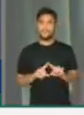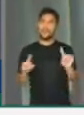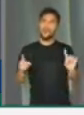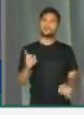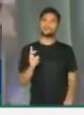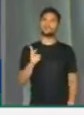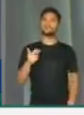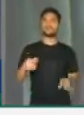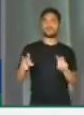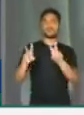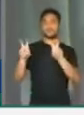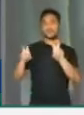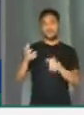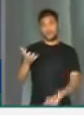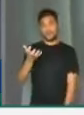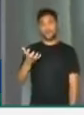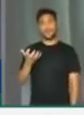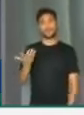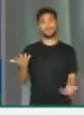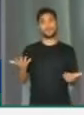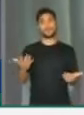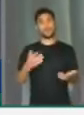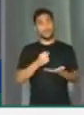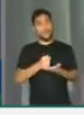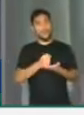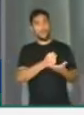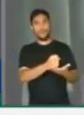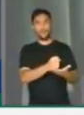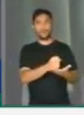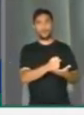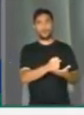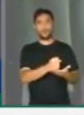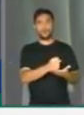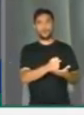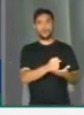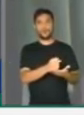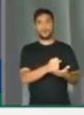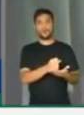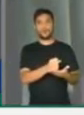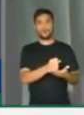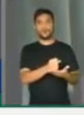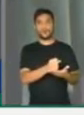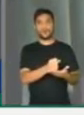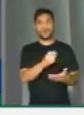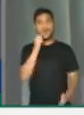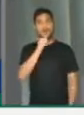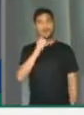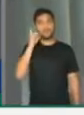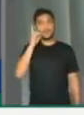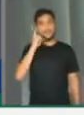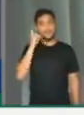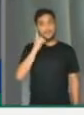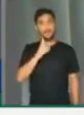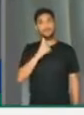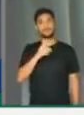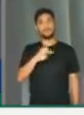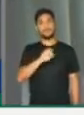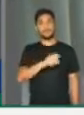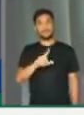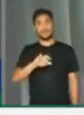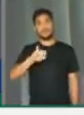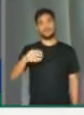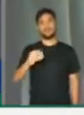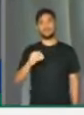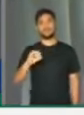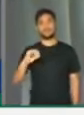continuidade a esse tema, eu quero antes prestar minha solidariedade à deputada líder do PSL, Joyce